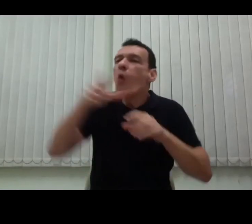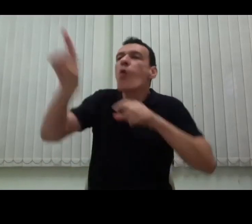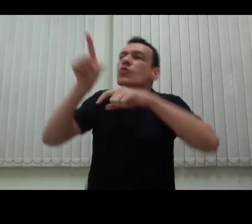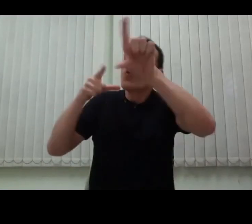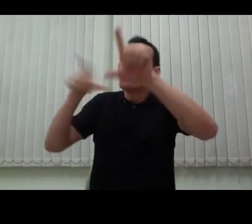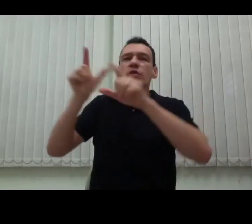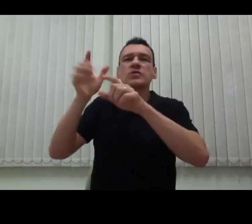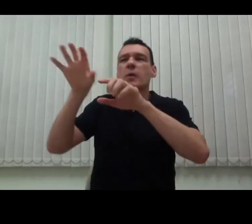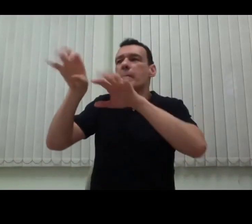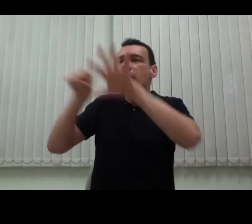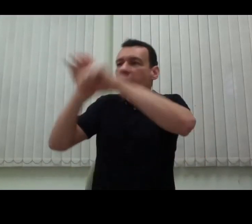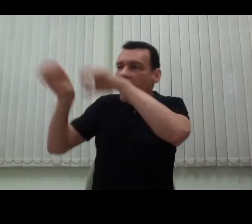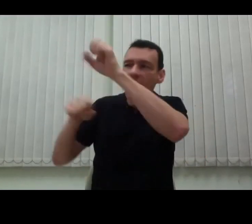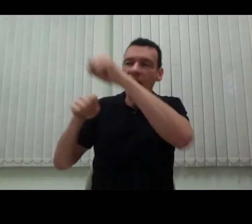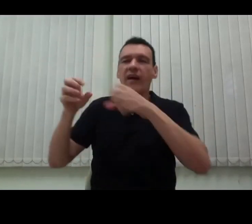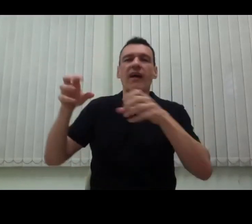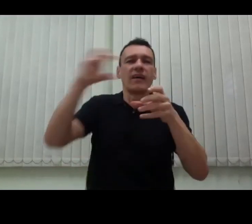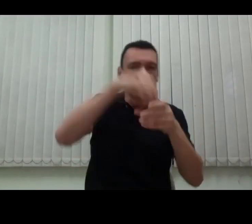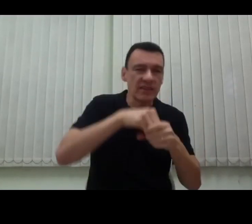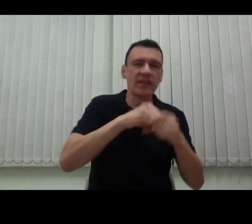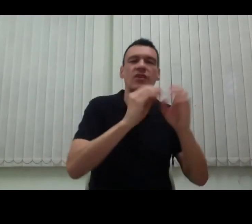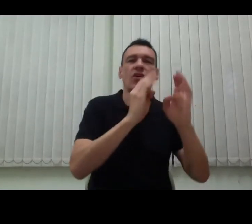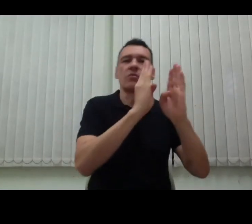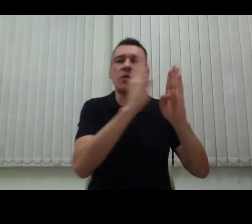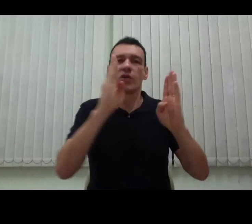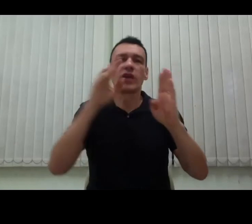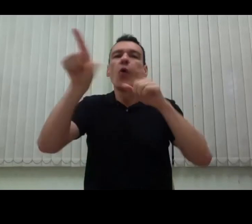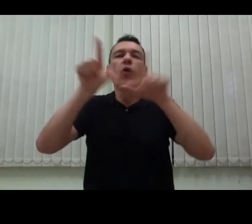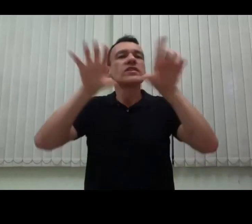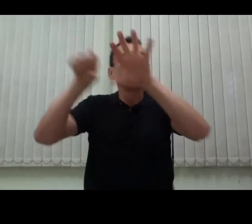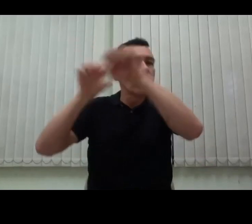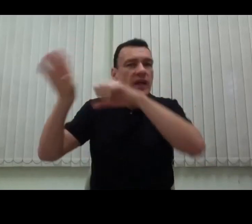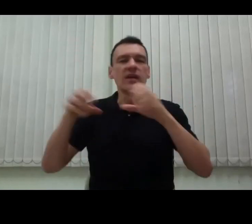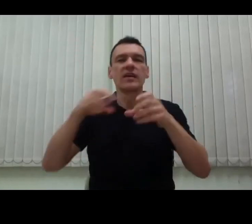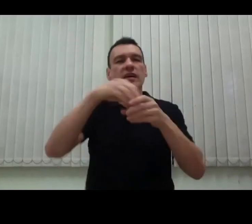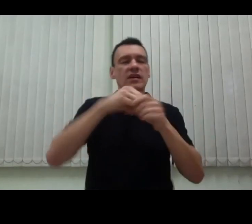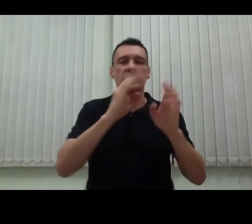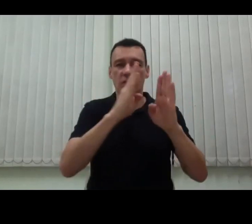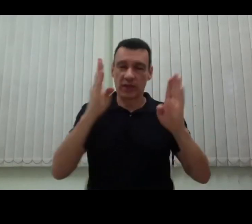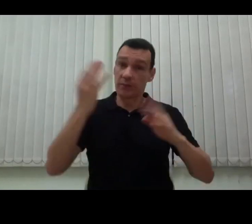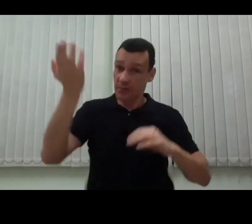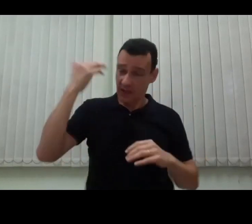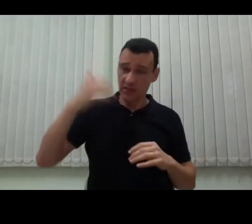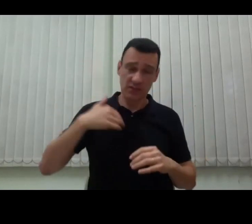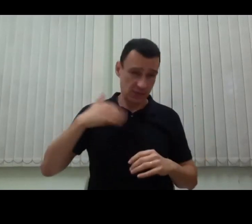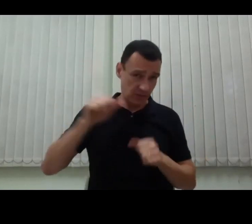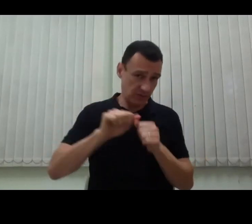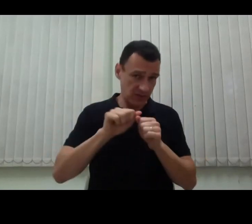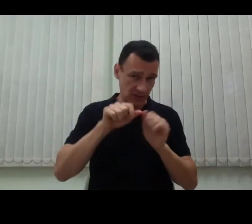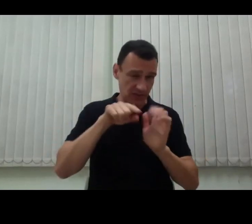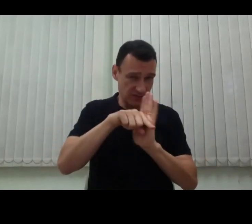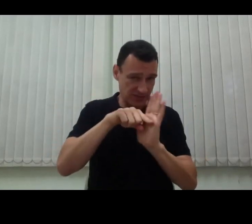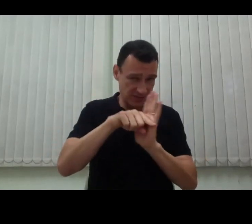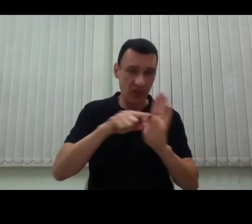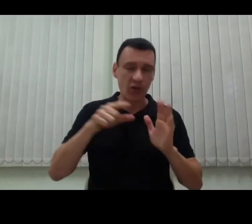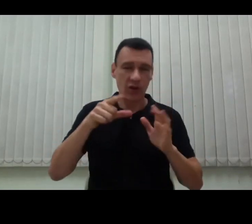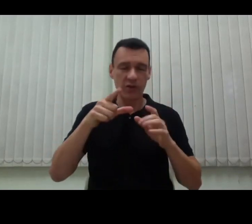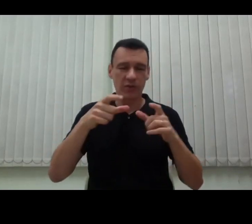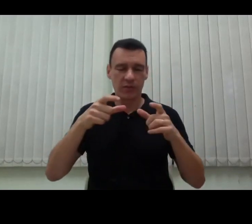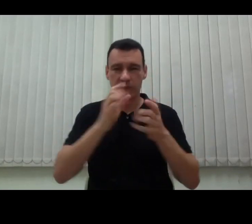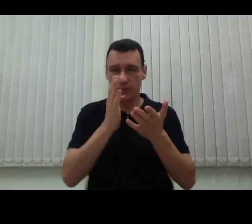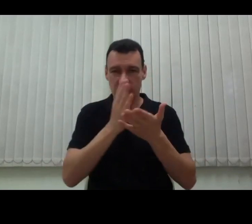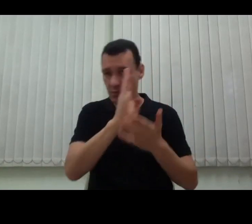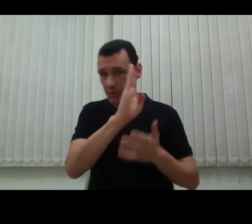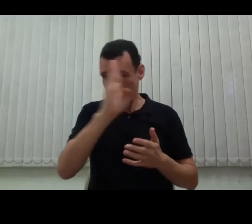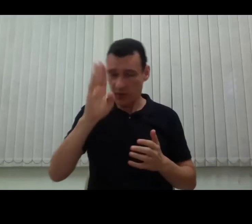TCC, eu fiz uma pesquisa nesse acervo, na Biblioteca Infantil Juvenil Viriato Correia, onde eu identifiquei dos